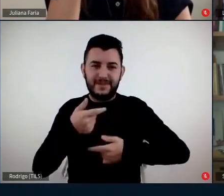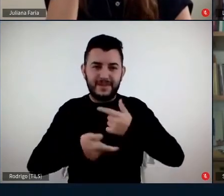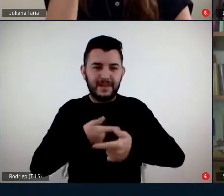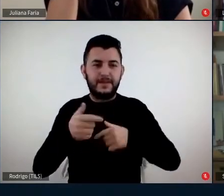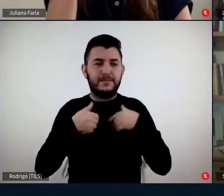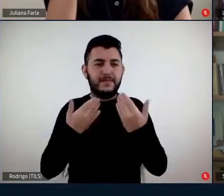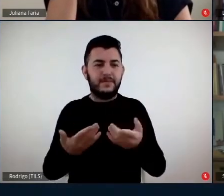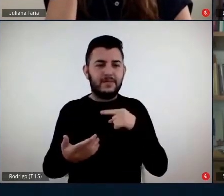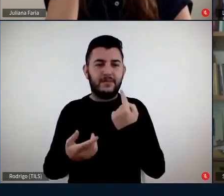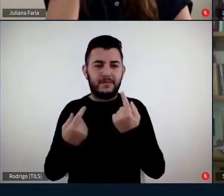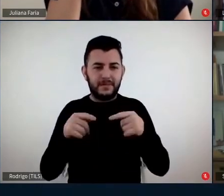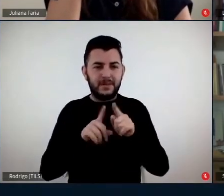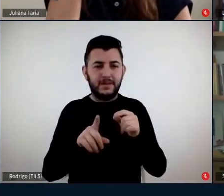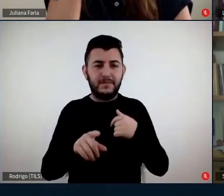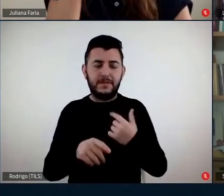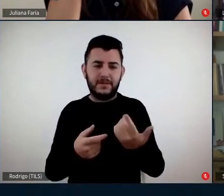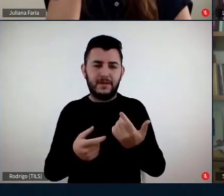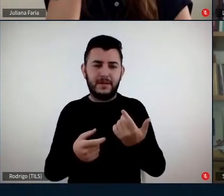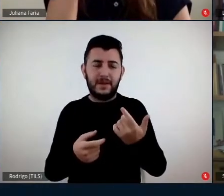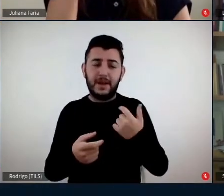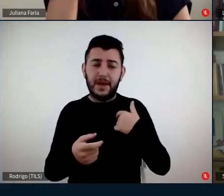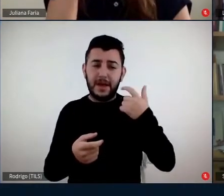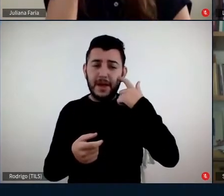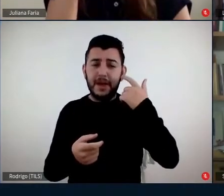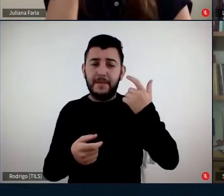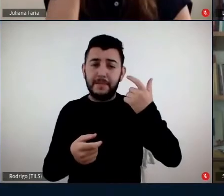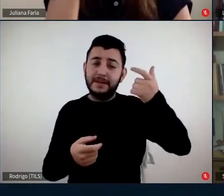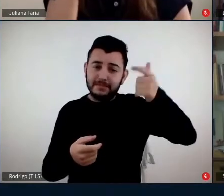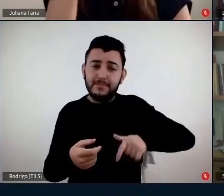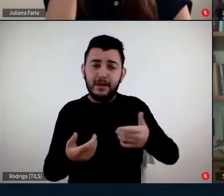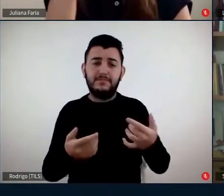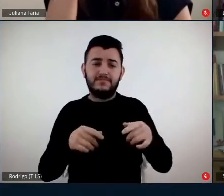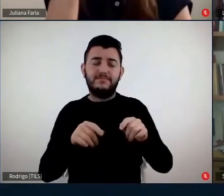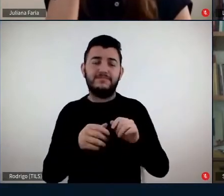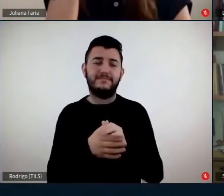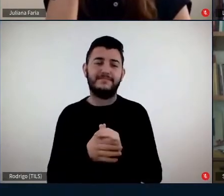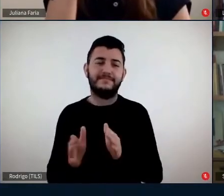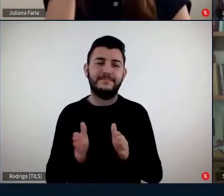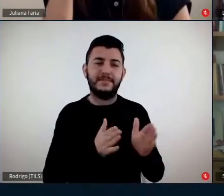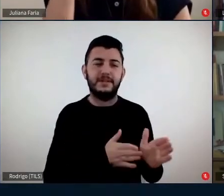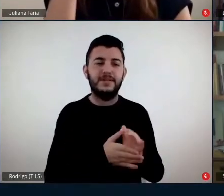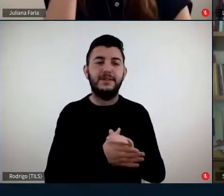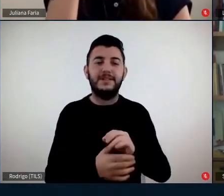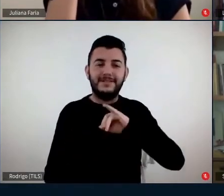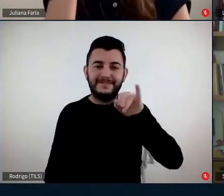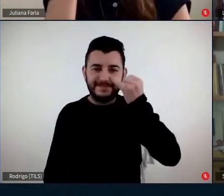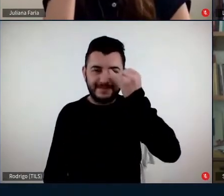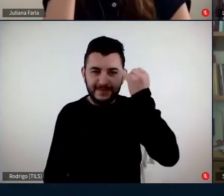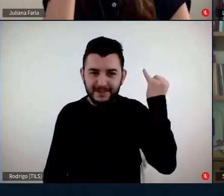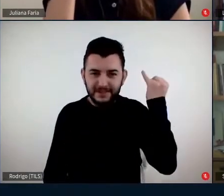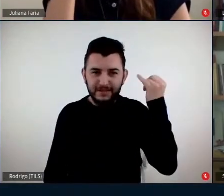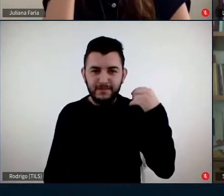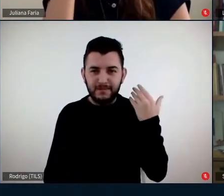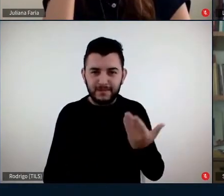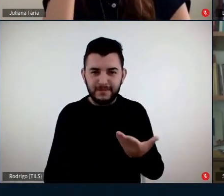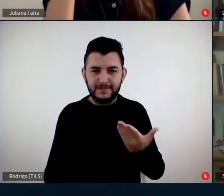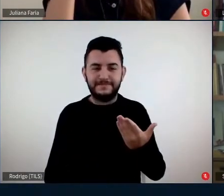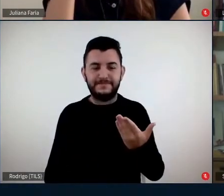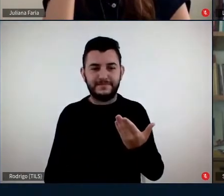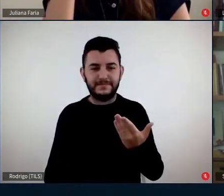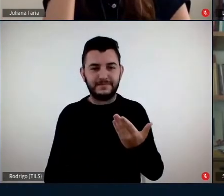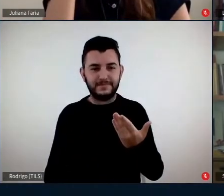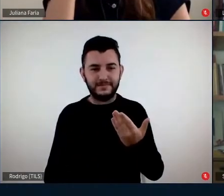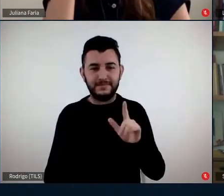olhar para repensar. E sobre Juliana, essa crítica da